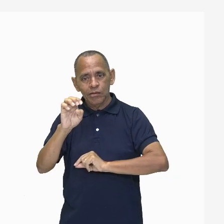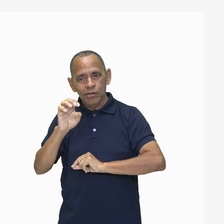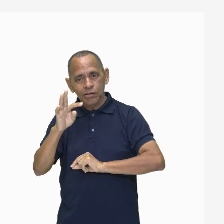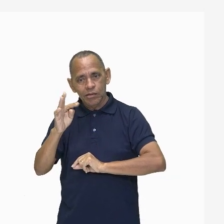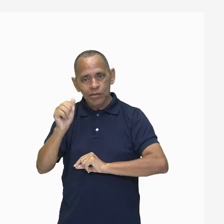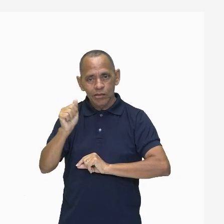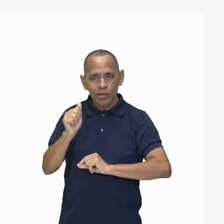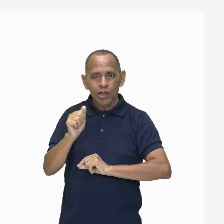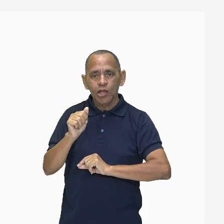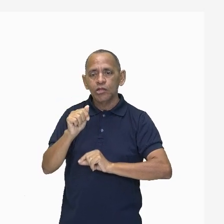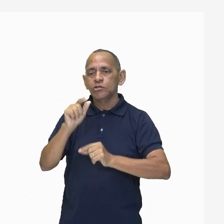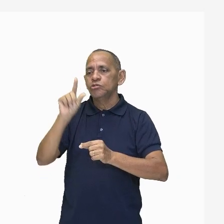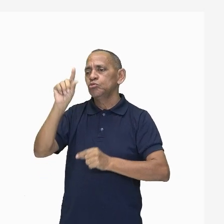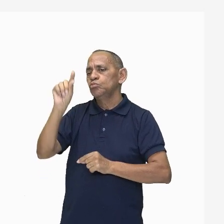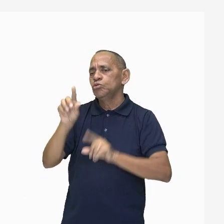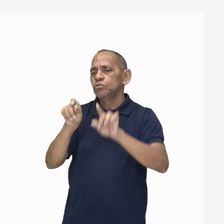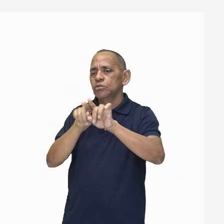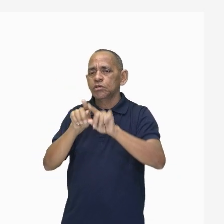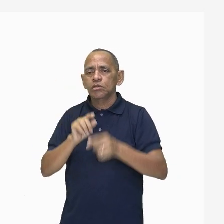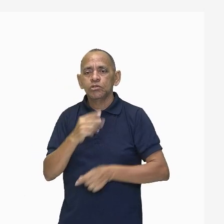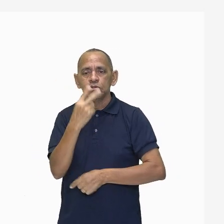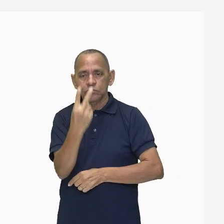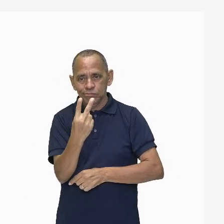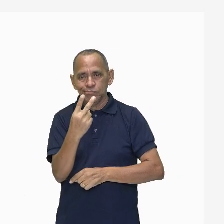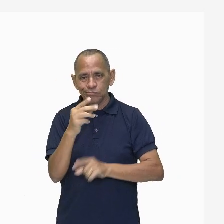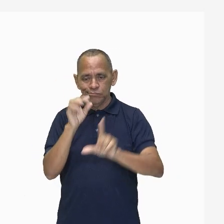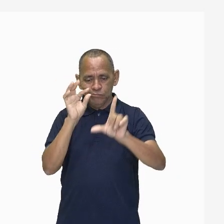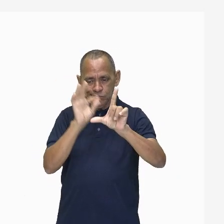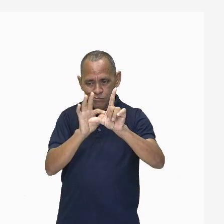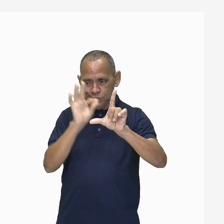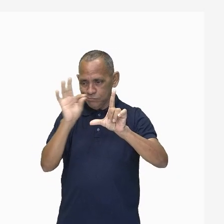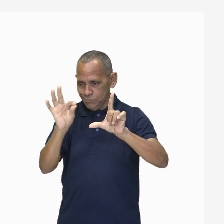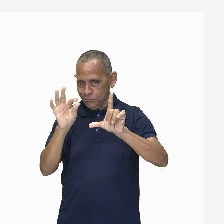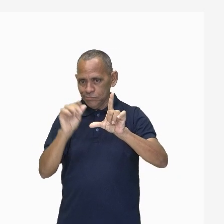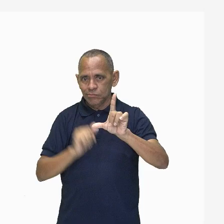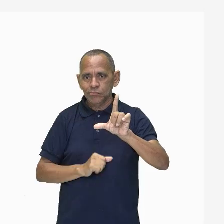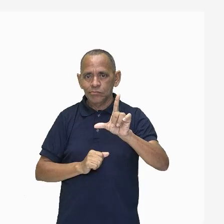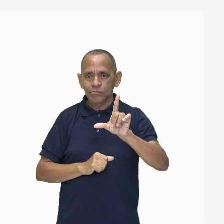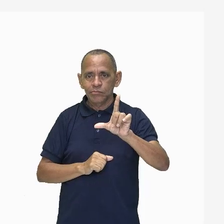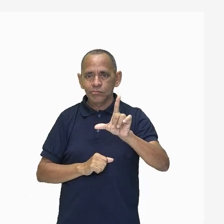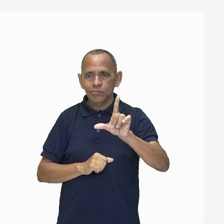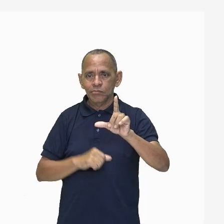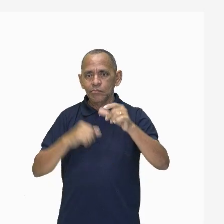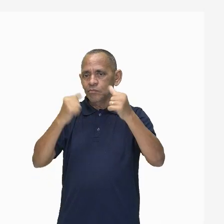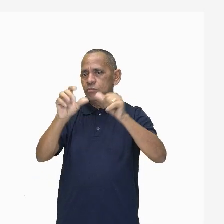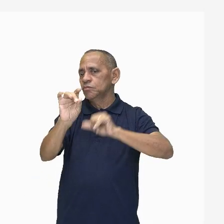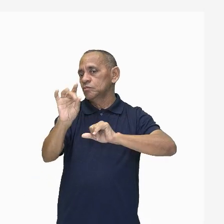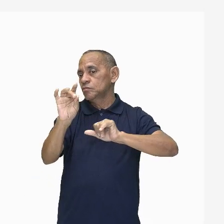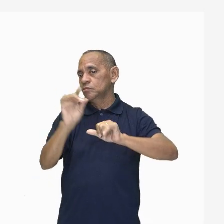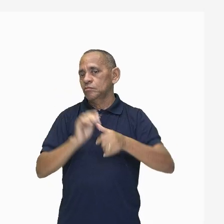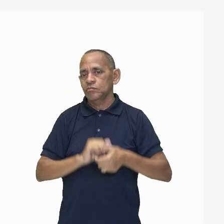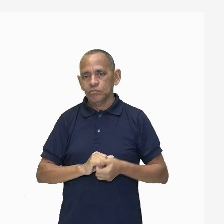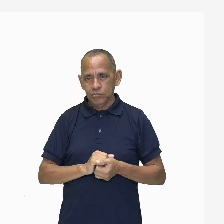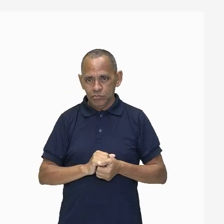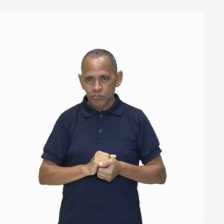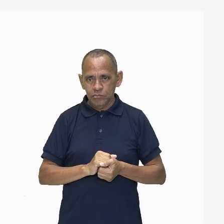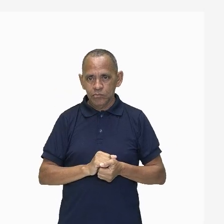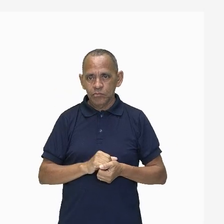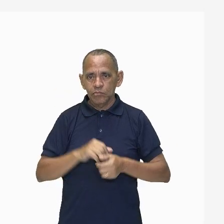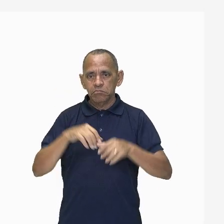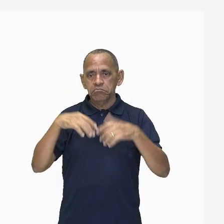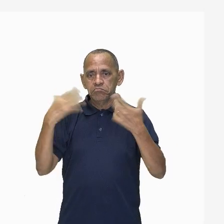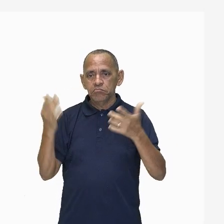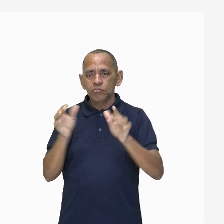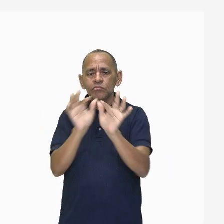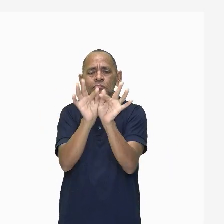2 pontos. Então, vamos lá, turma. Se precisa só de 2 pontos, quais são os pontos mais simples